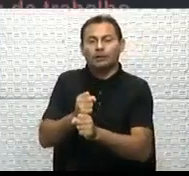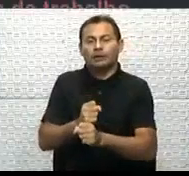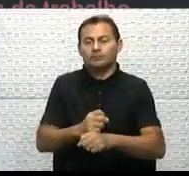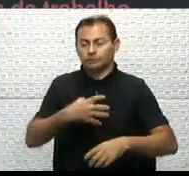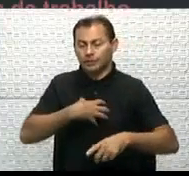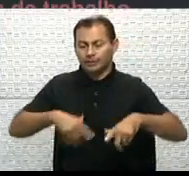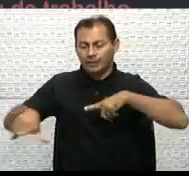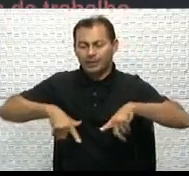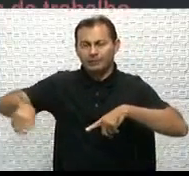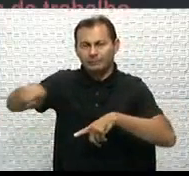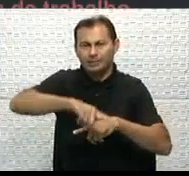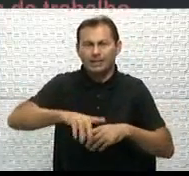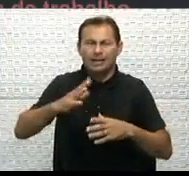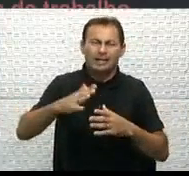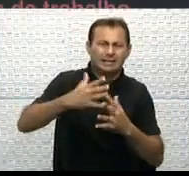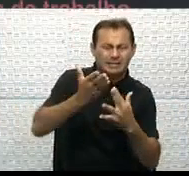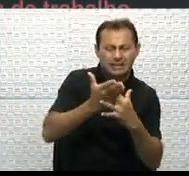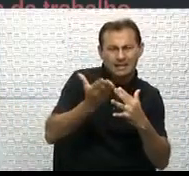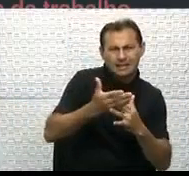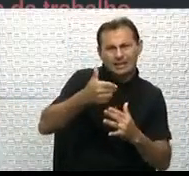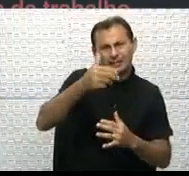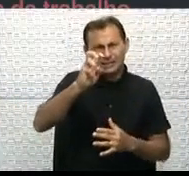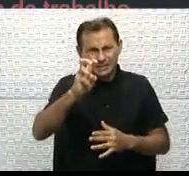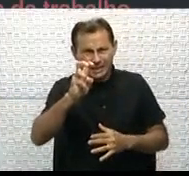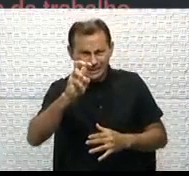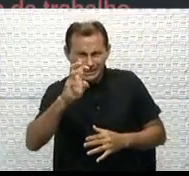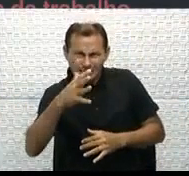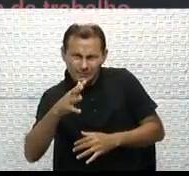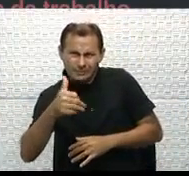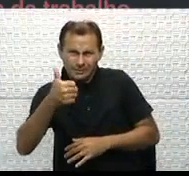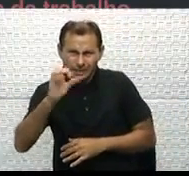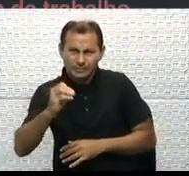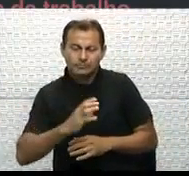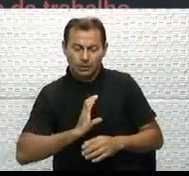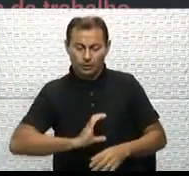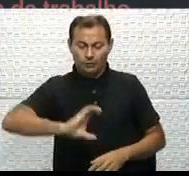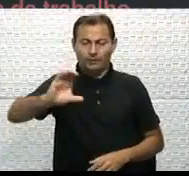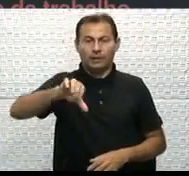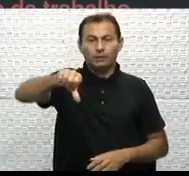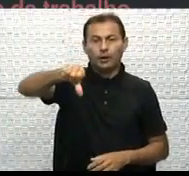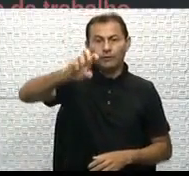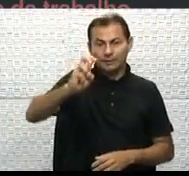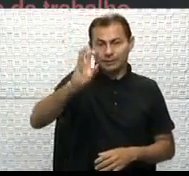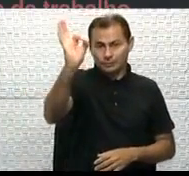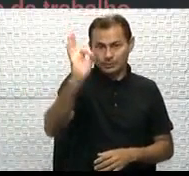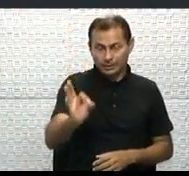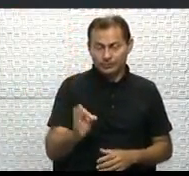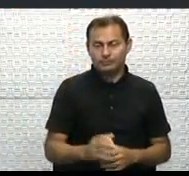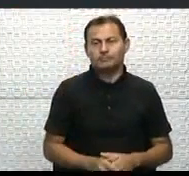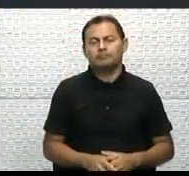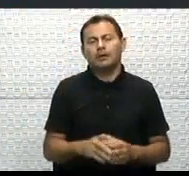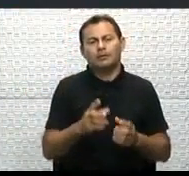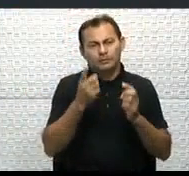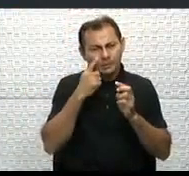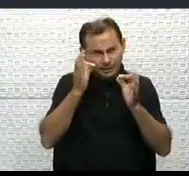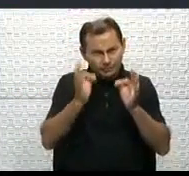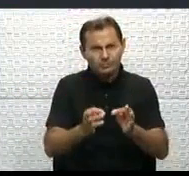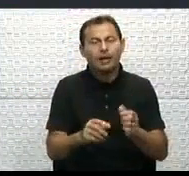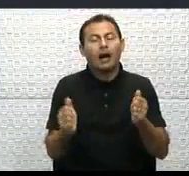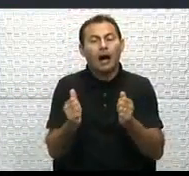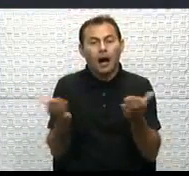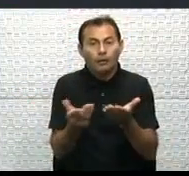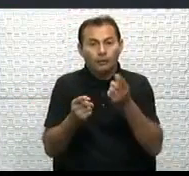as condições de trabalho estaria entre 5 e 10, supondo um nível de confiança de 95%. Vamos lá, é